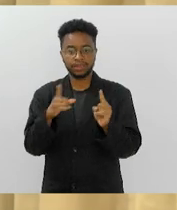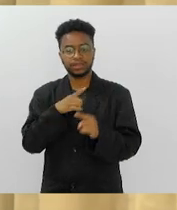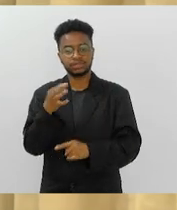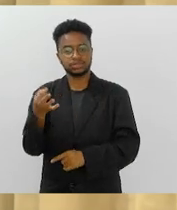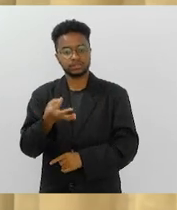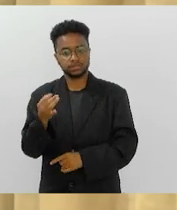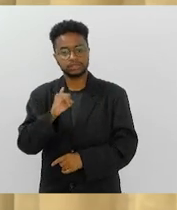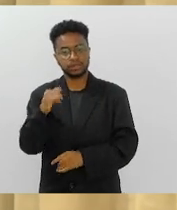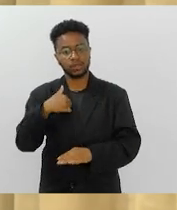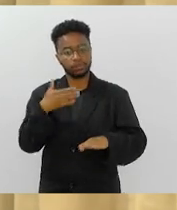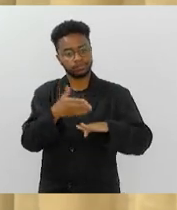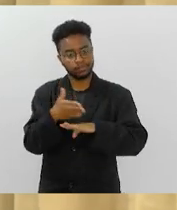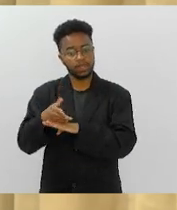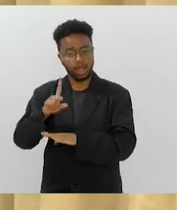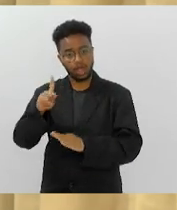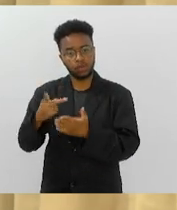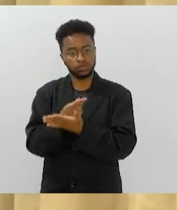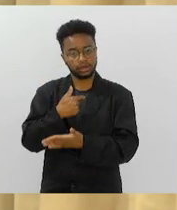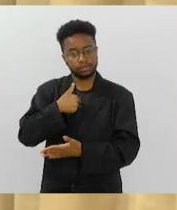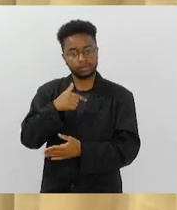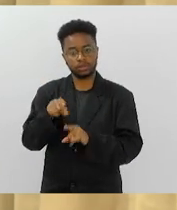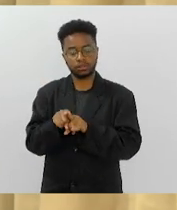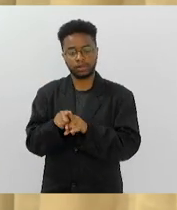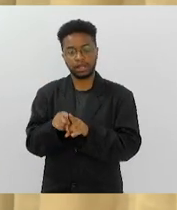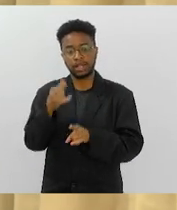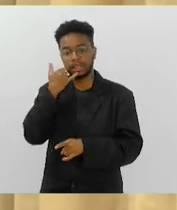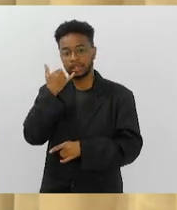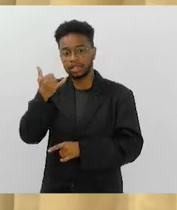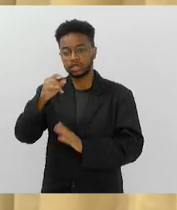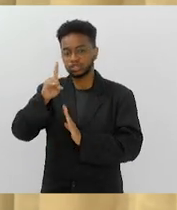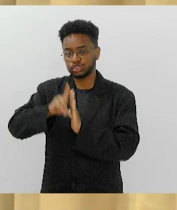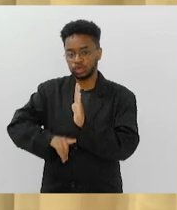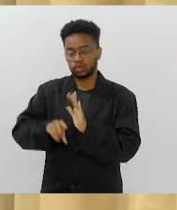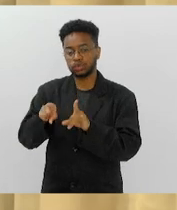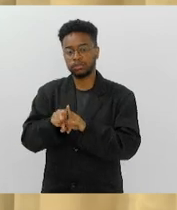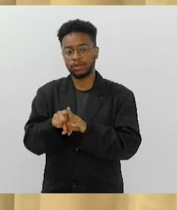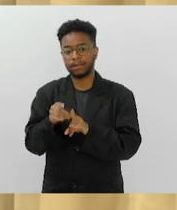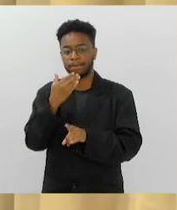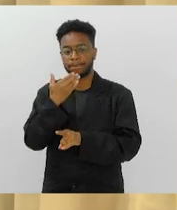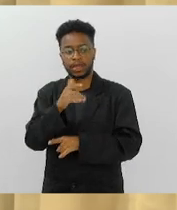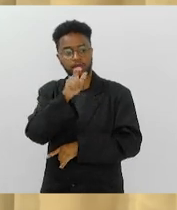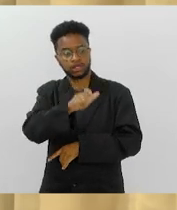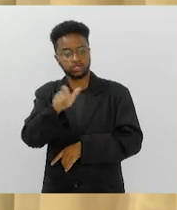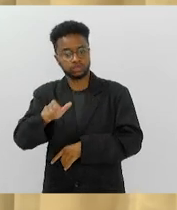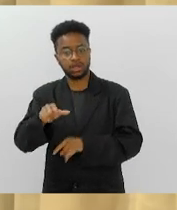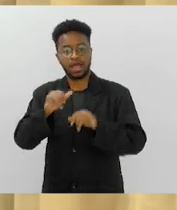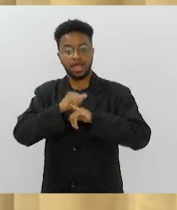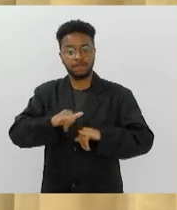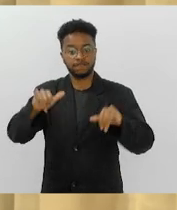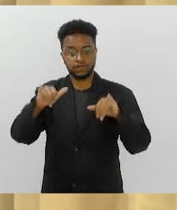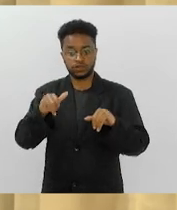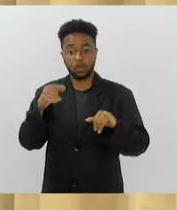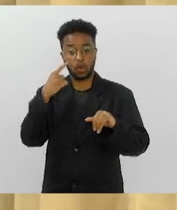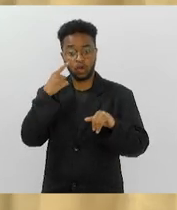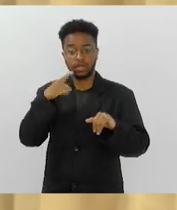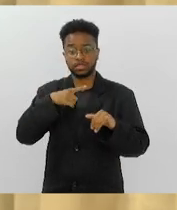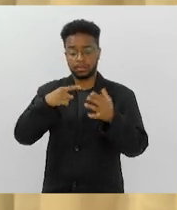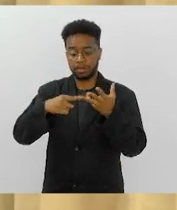vai acontecer comigo, ele liga para o próprio titular, liga para o diretor cobrar o titular e avisa, tem um caso